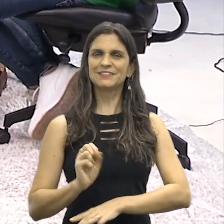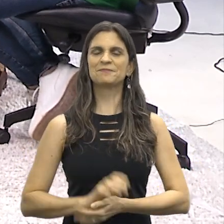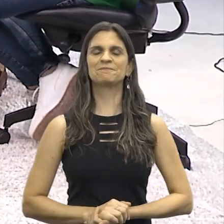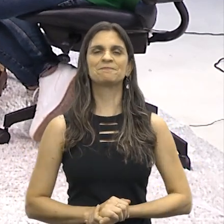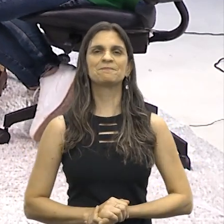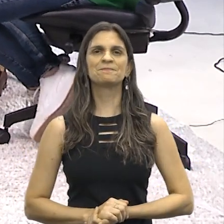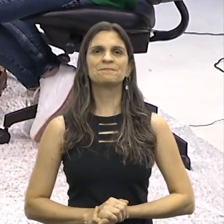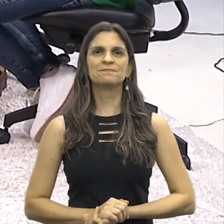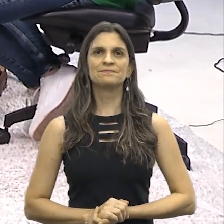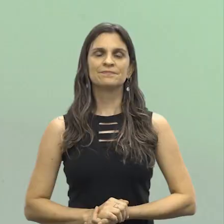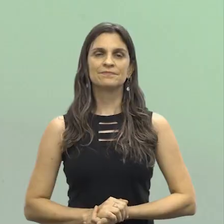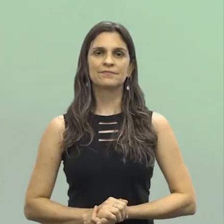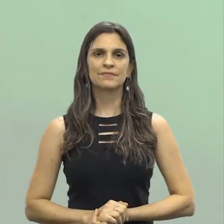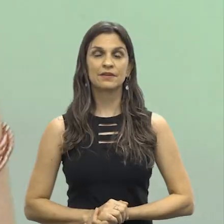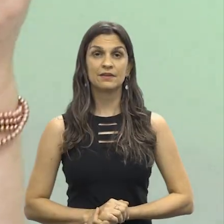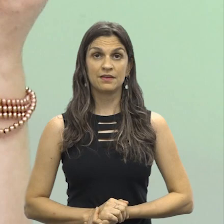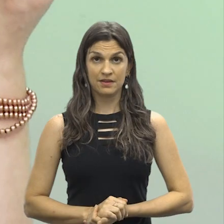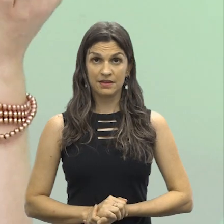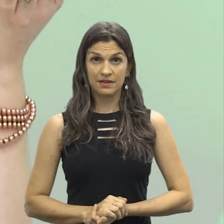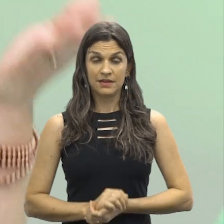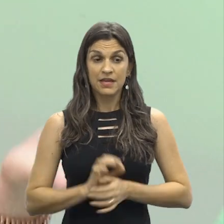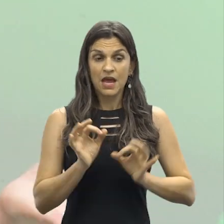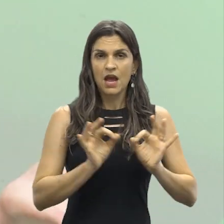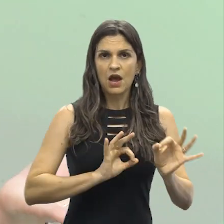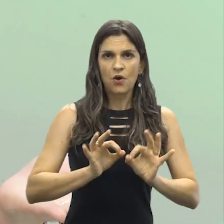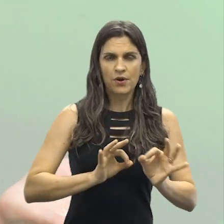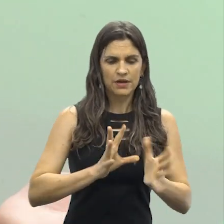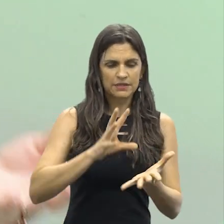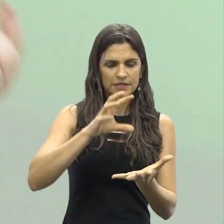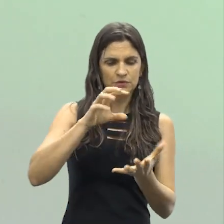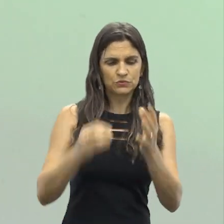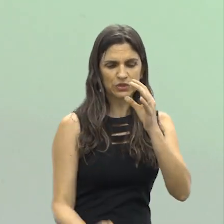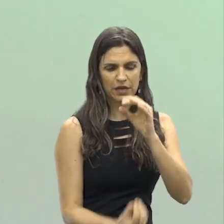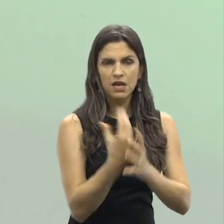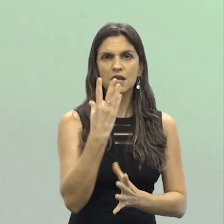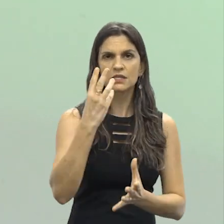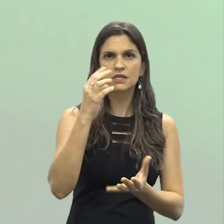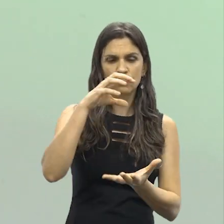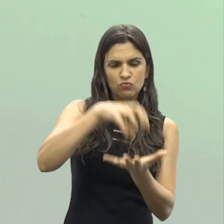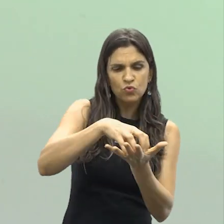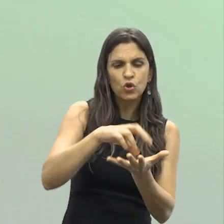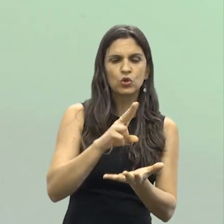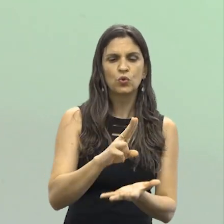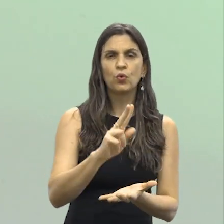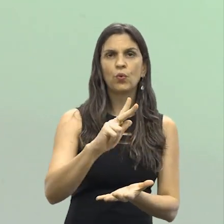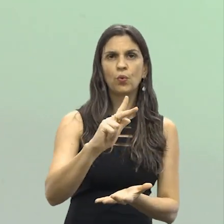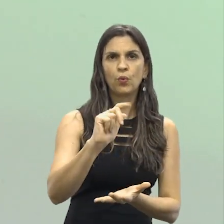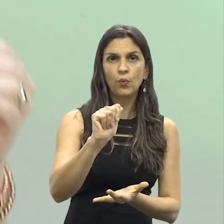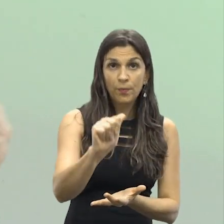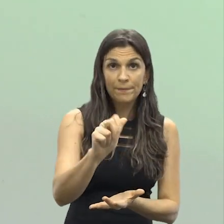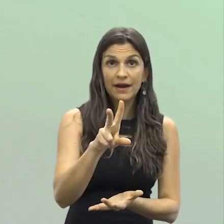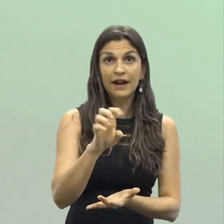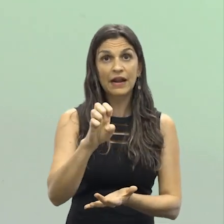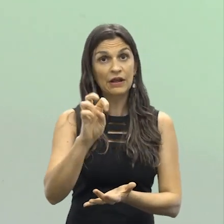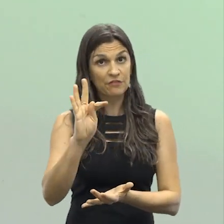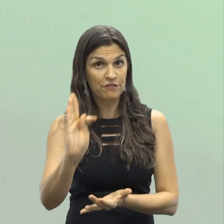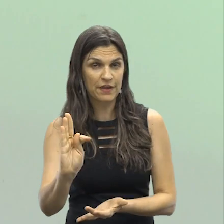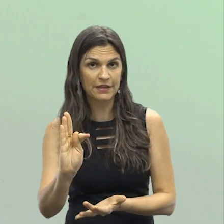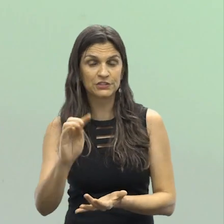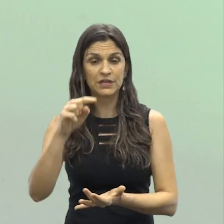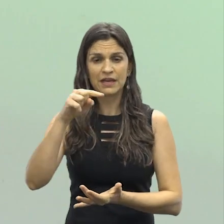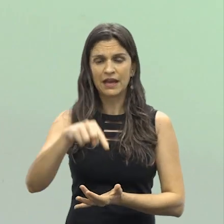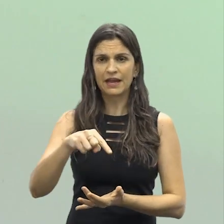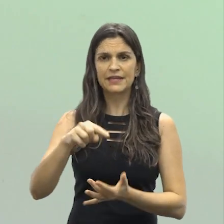tem que falar aqui em relação a essa criação da UPAVET, que seria a importância de ter um local para esse atendimento aqui